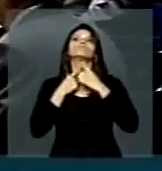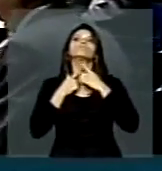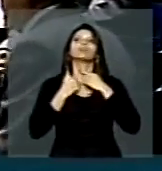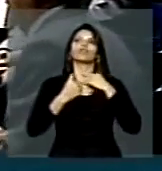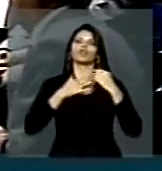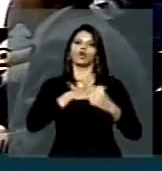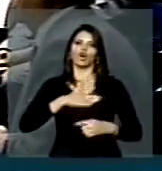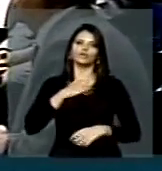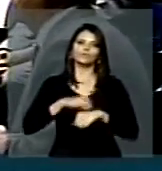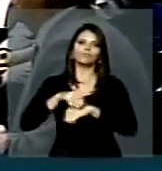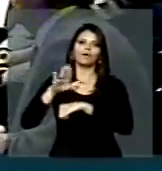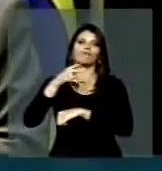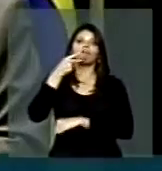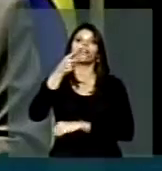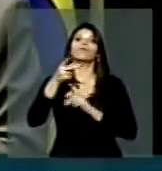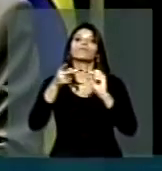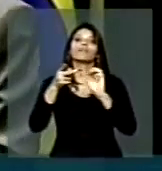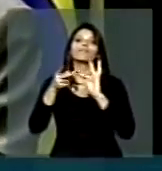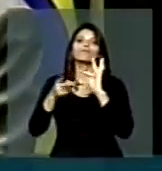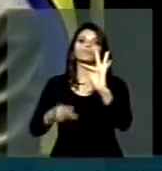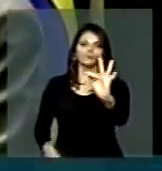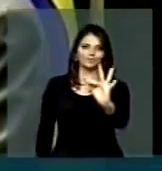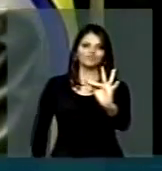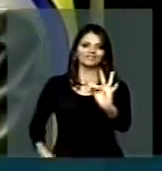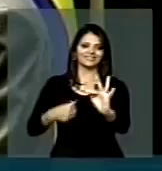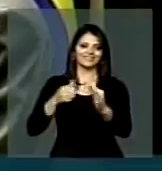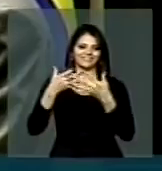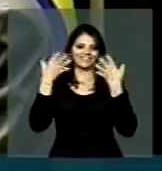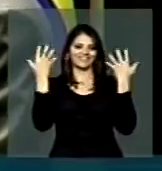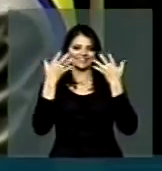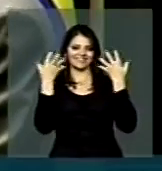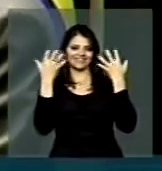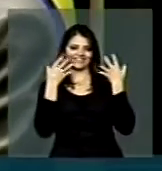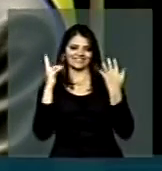E acho que nós estamos num momento, e me alegrei de vir aqui,